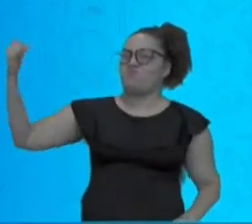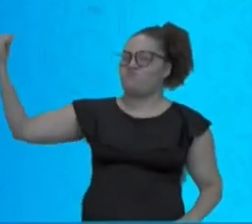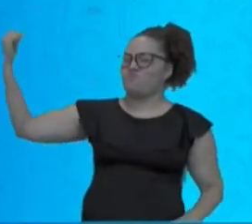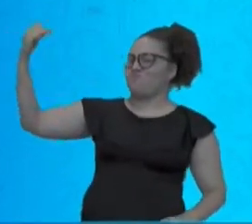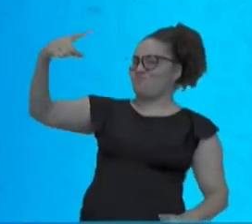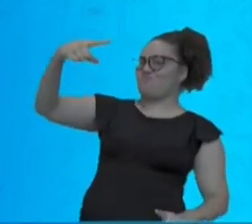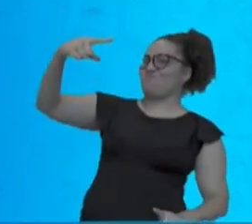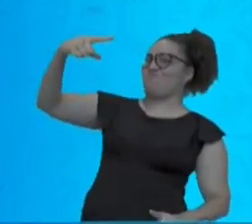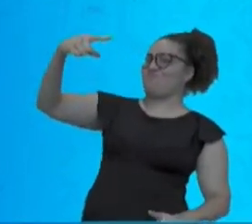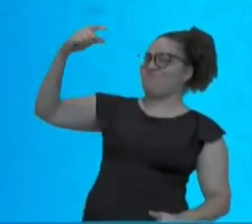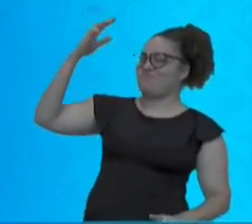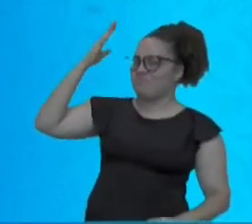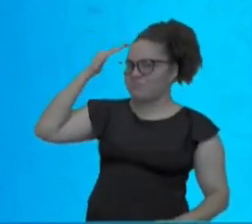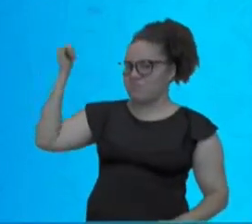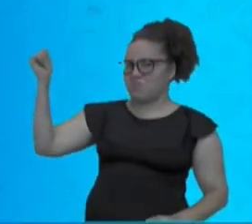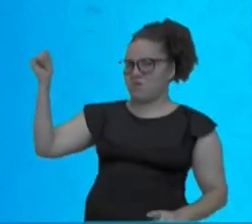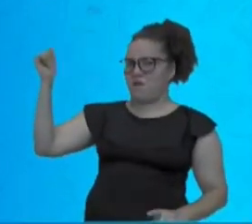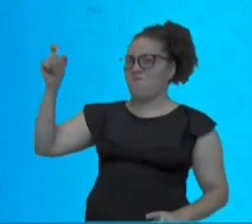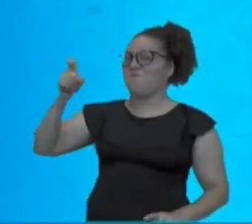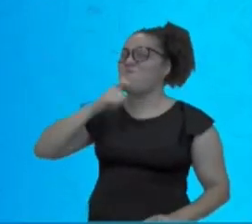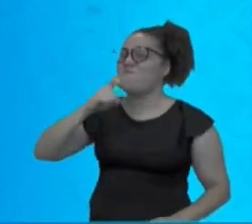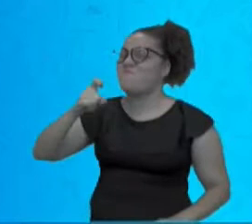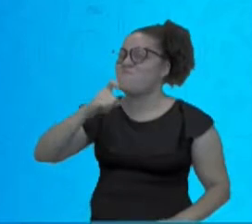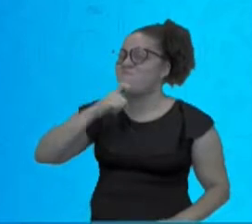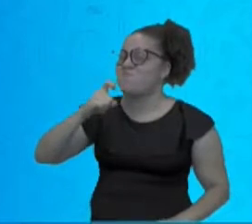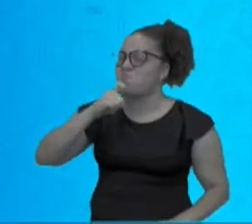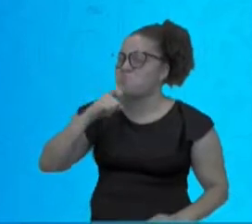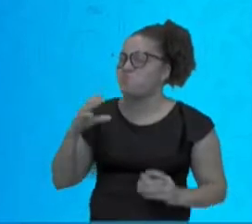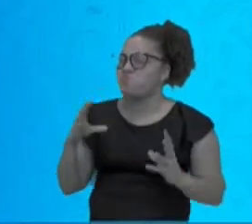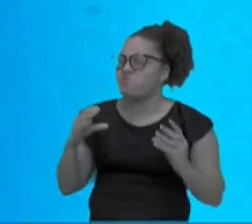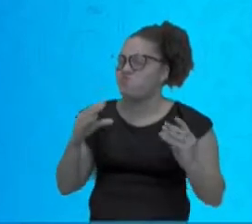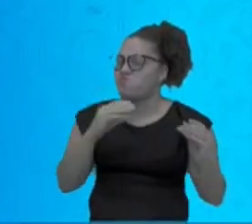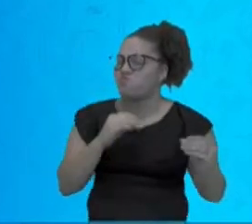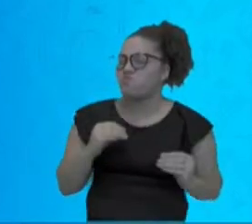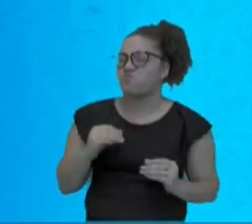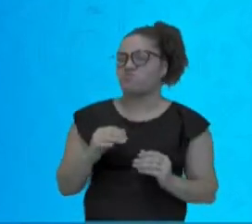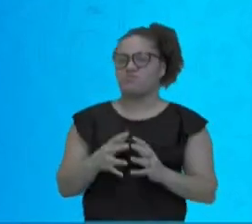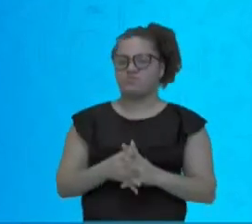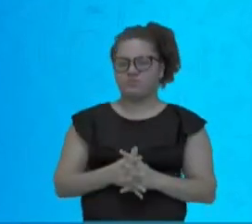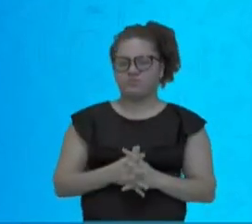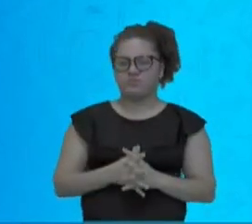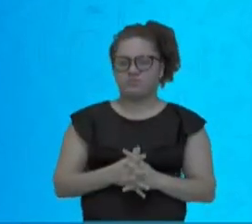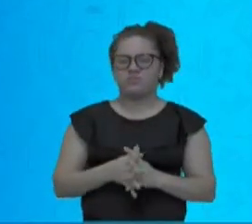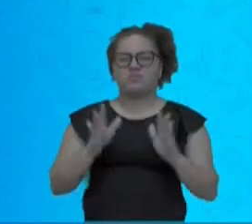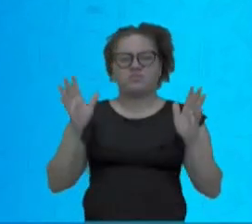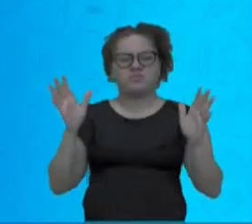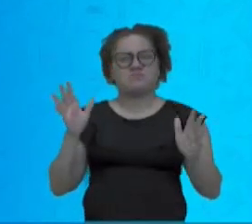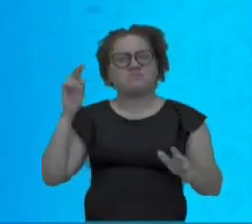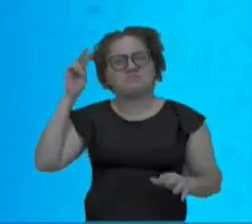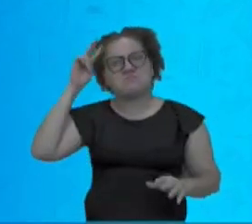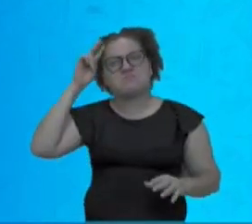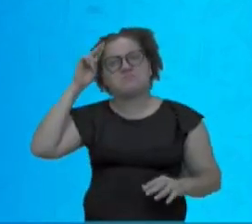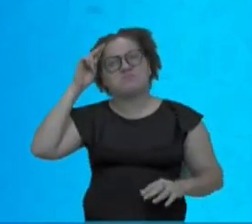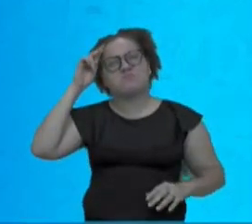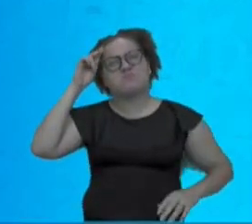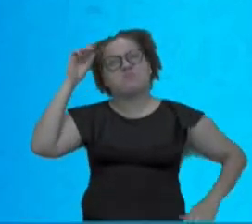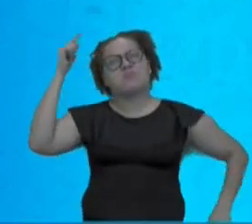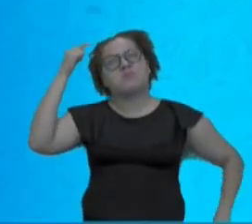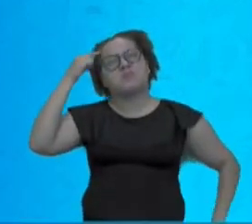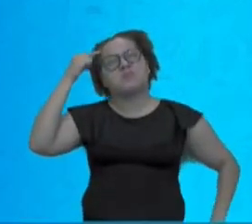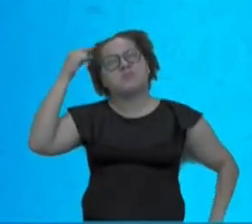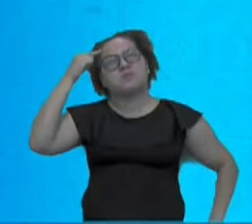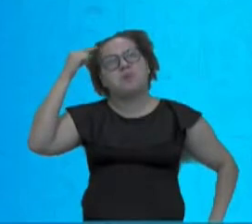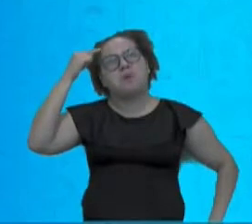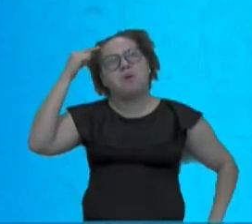sol? Frio? É. Já pensou se você estivesse num lugar e